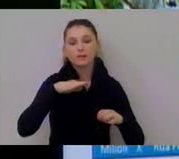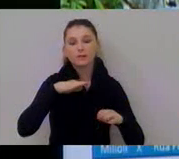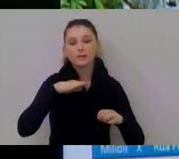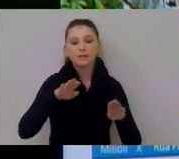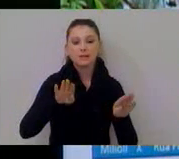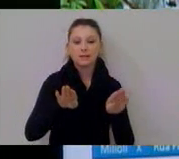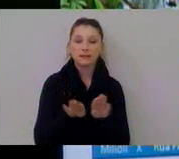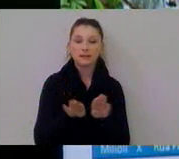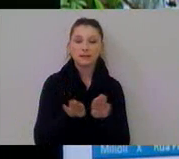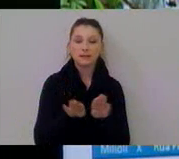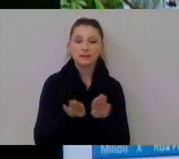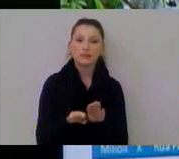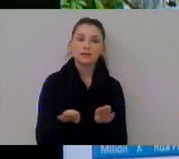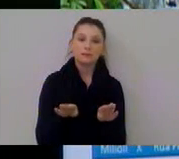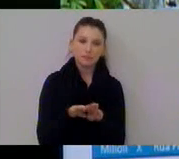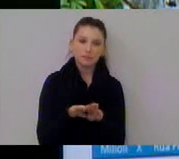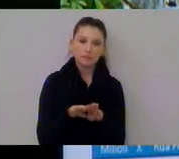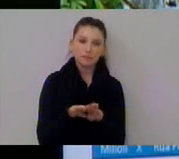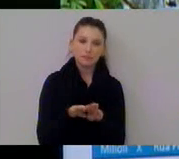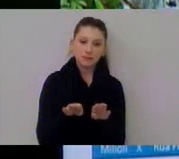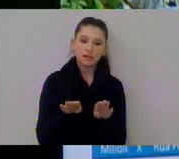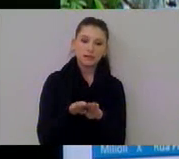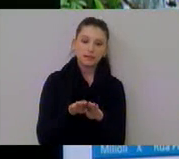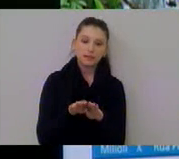Rua Santa Hortolã.